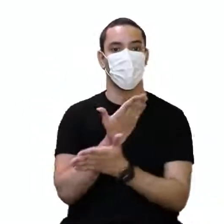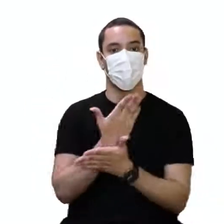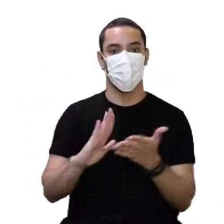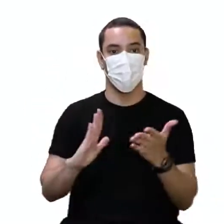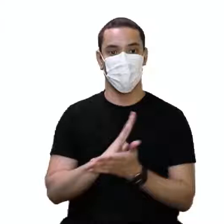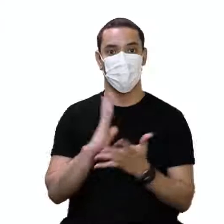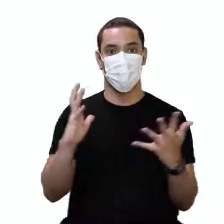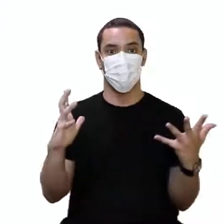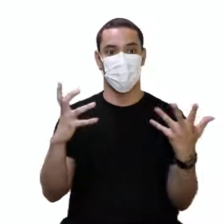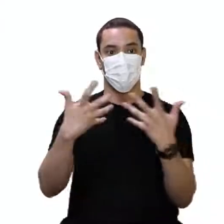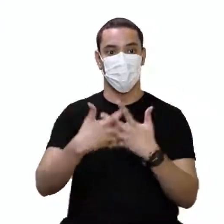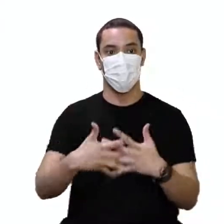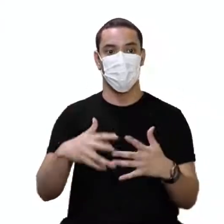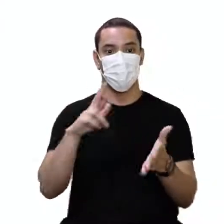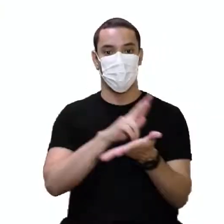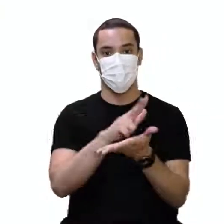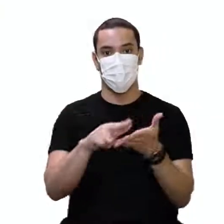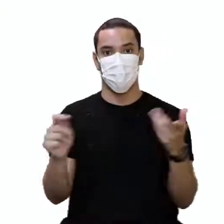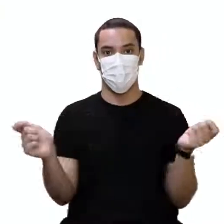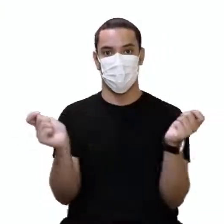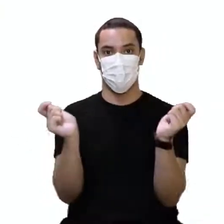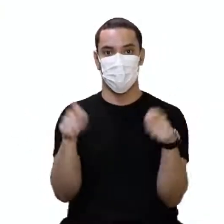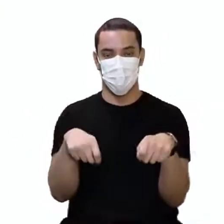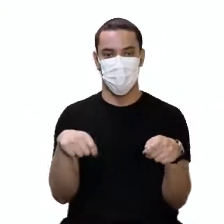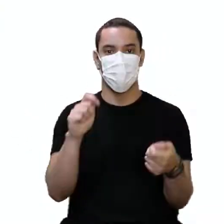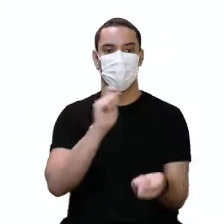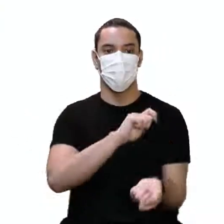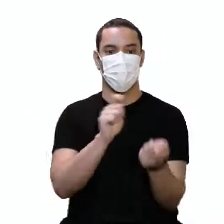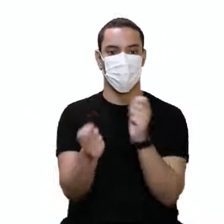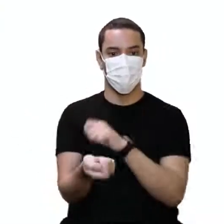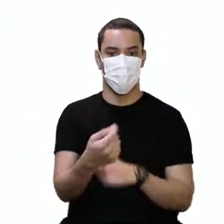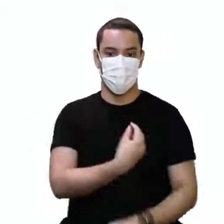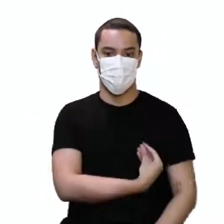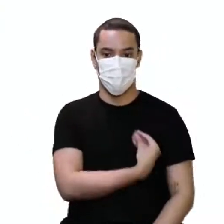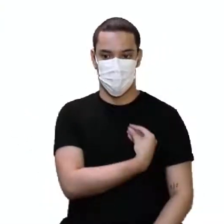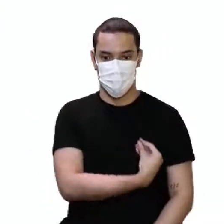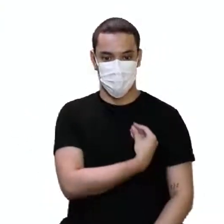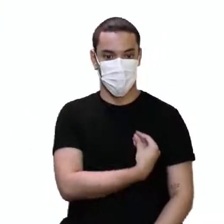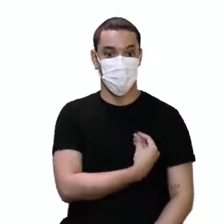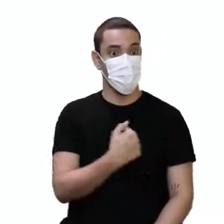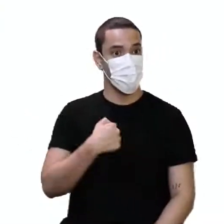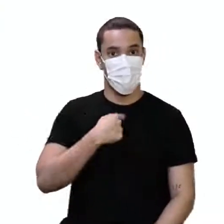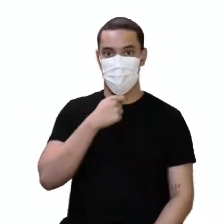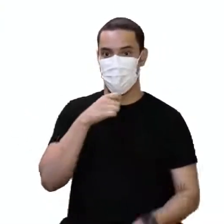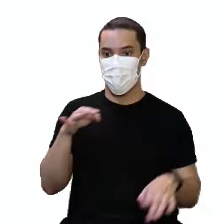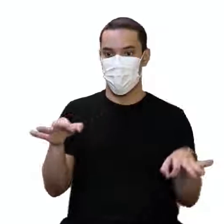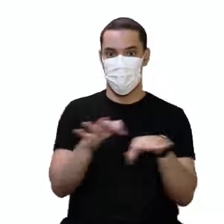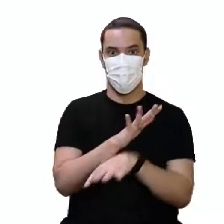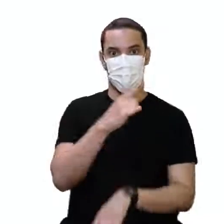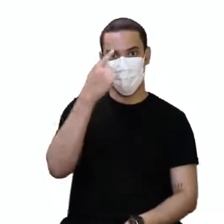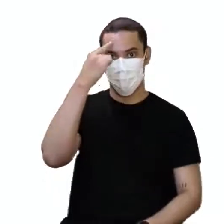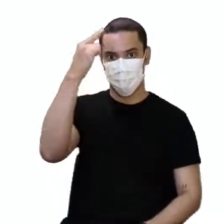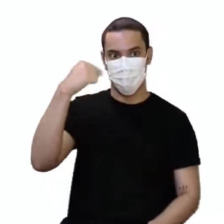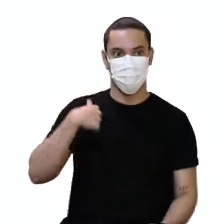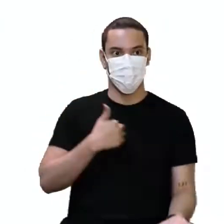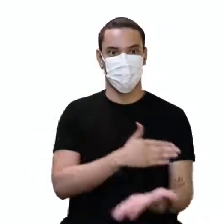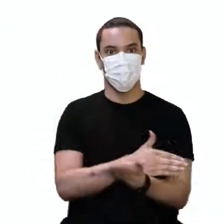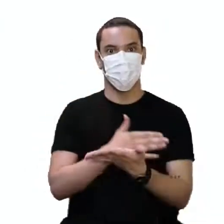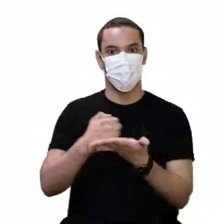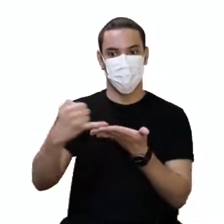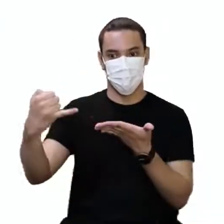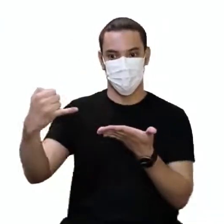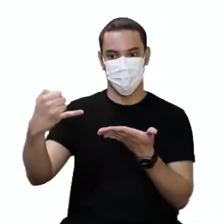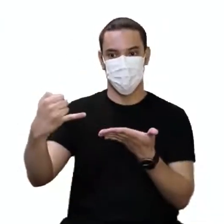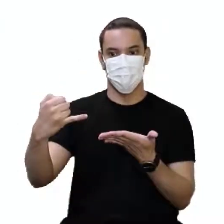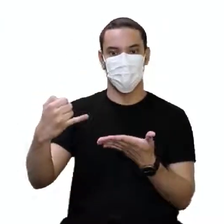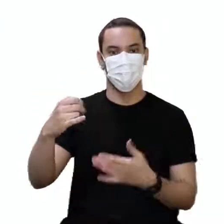a alguns mecanismos de adaptação dos seres vivos. E aí eu não fechei a ideia que eu comecei a introduzir, né?